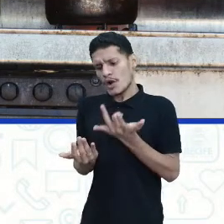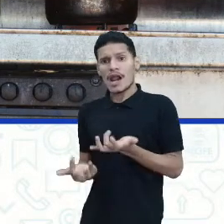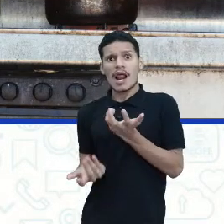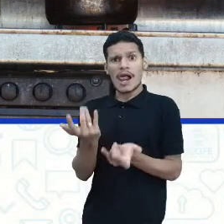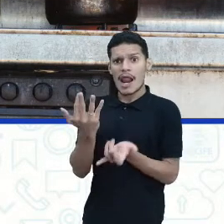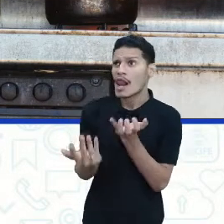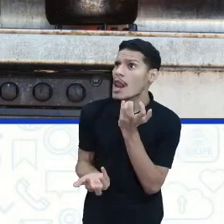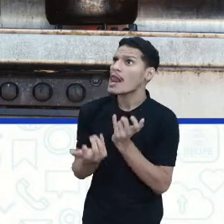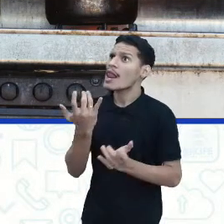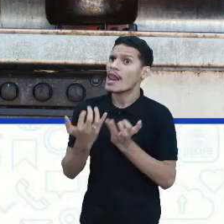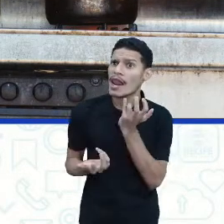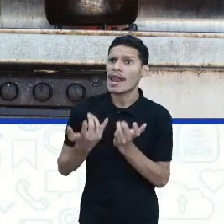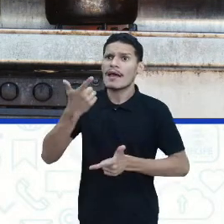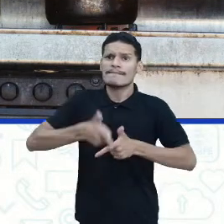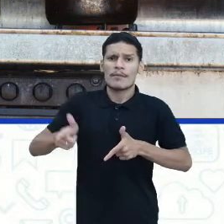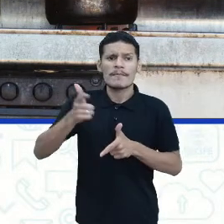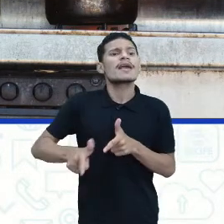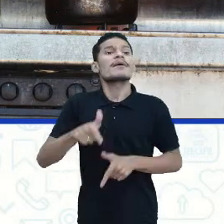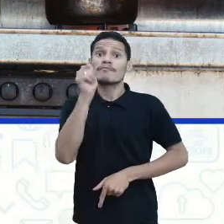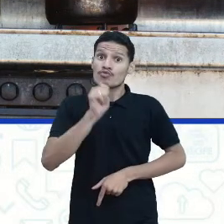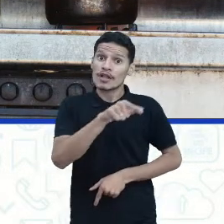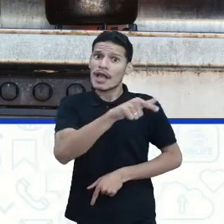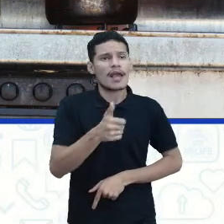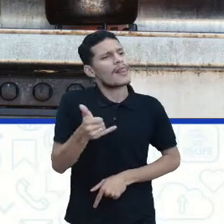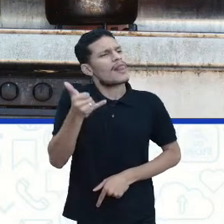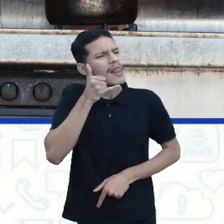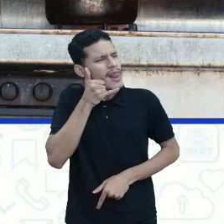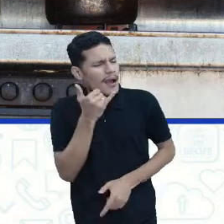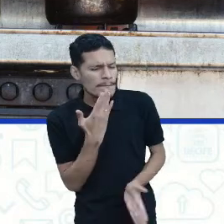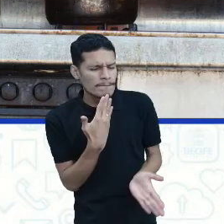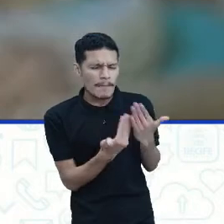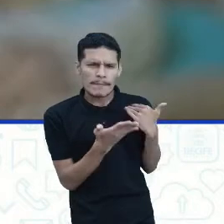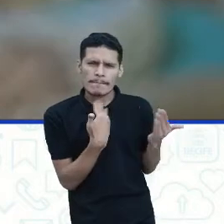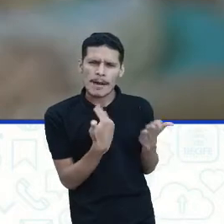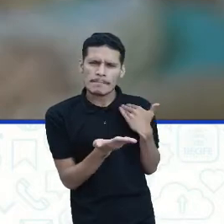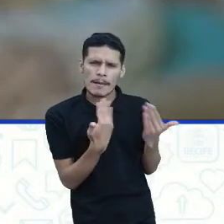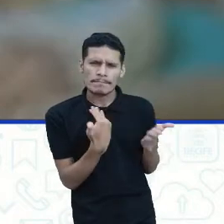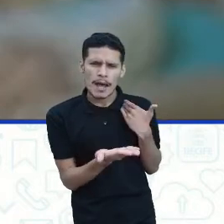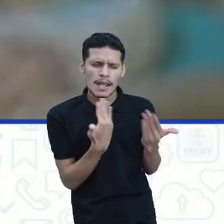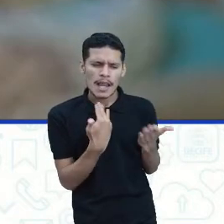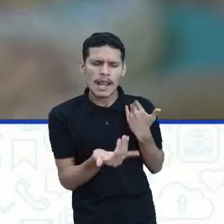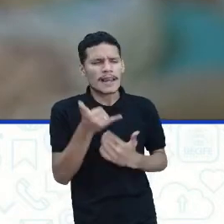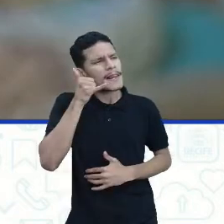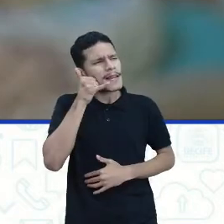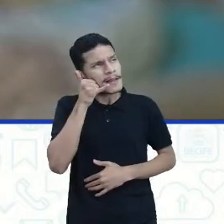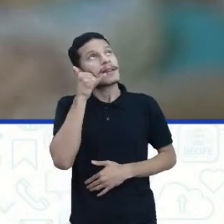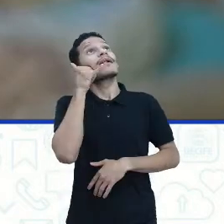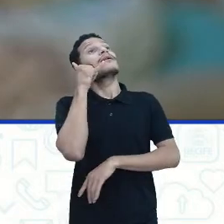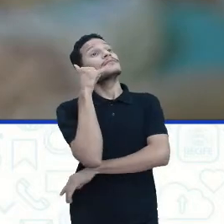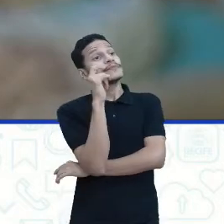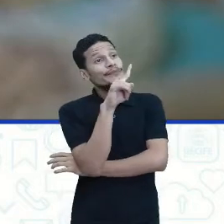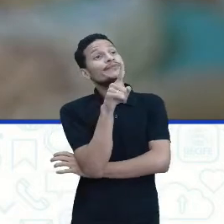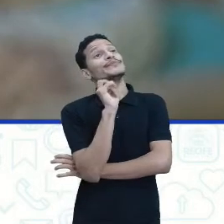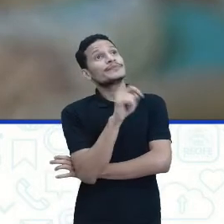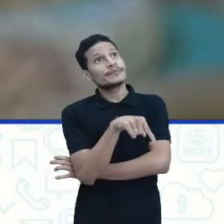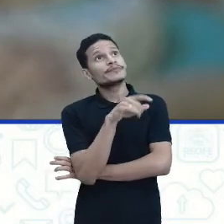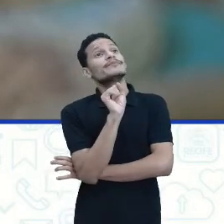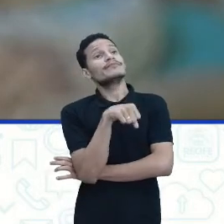a ficar feio. E ela lá no papo, altos papos no telefone. Aí ela,